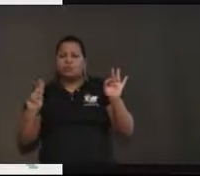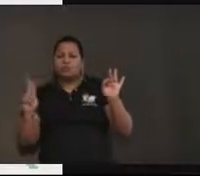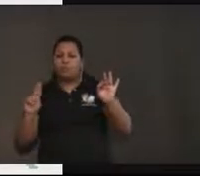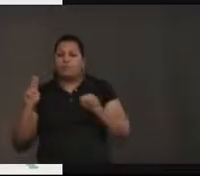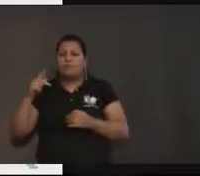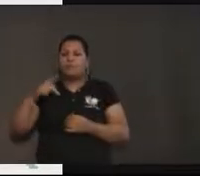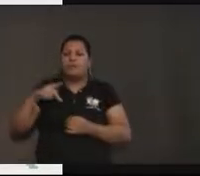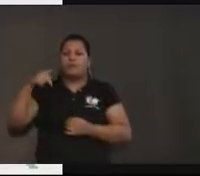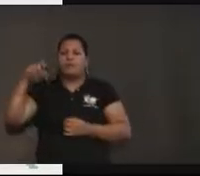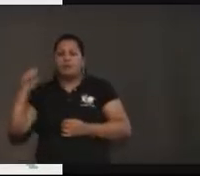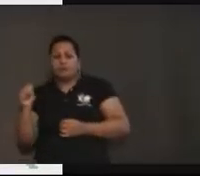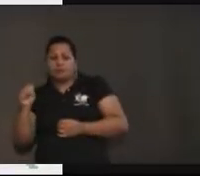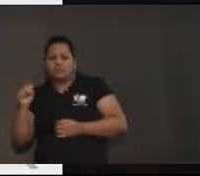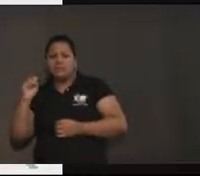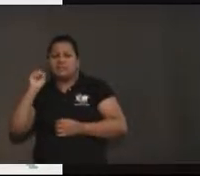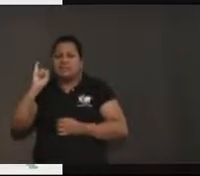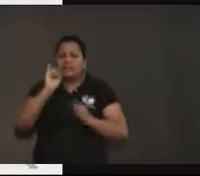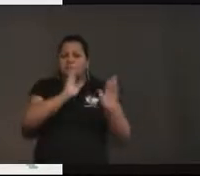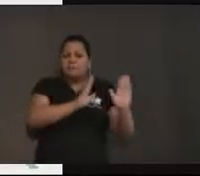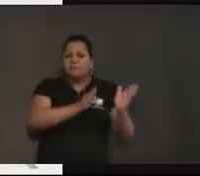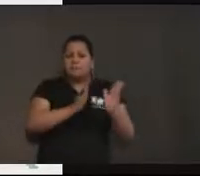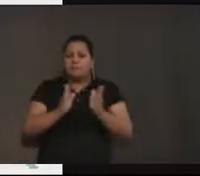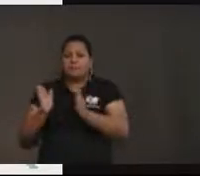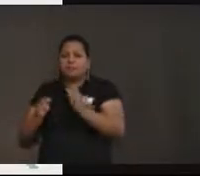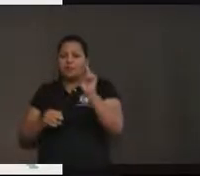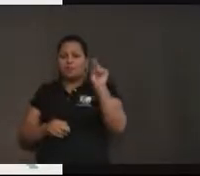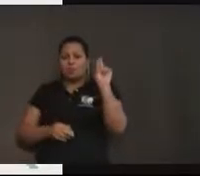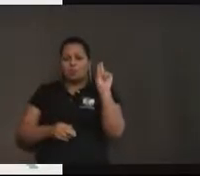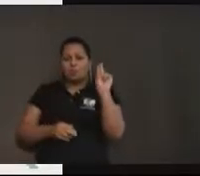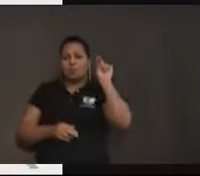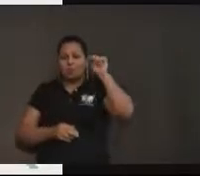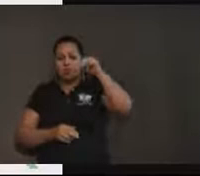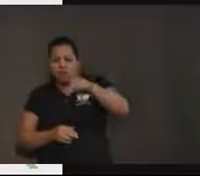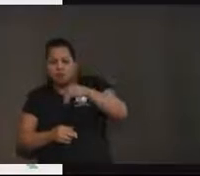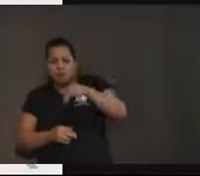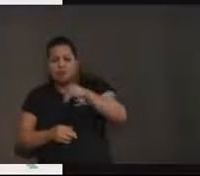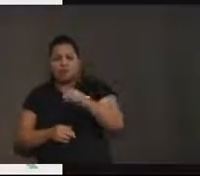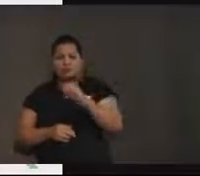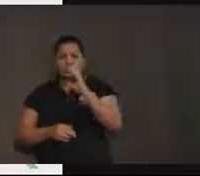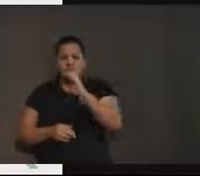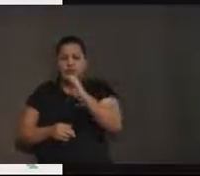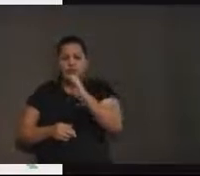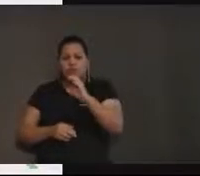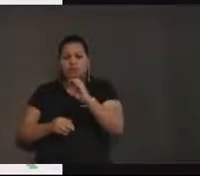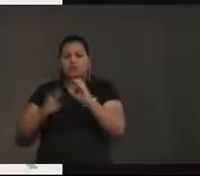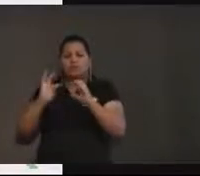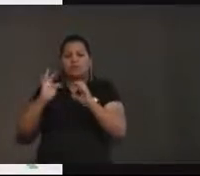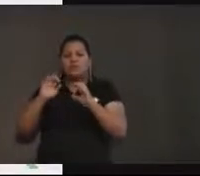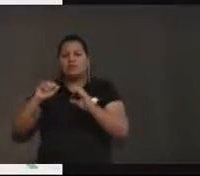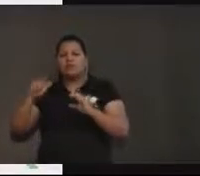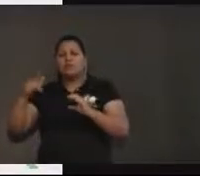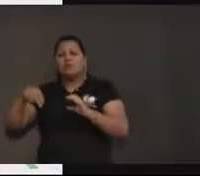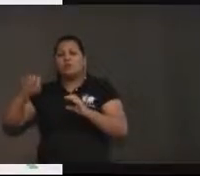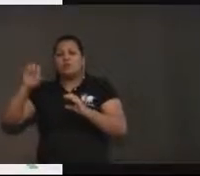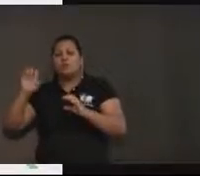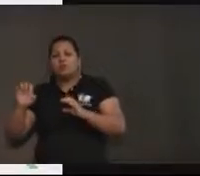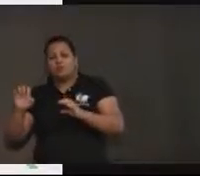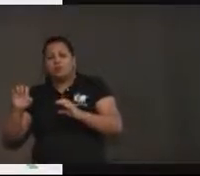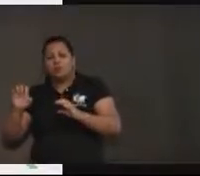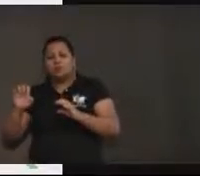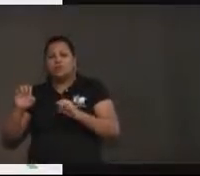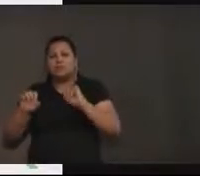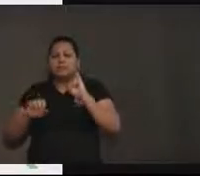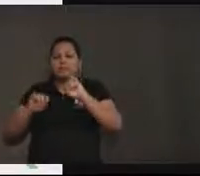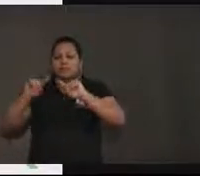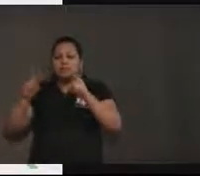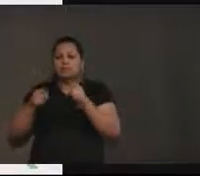sequência o dinheiro e tal que hidrogênio tem para você e a derivada tá em trazer o bom aquela Minta tem